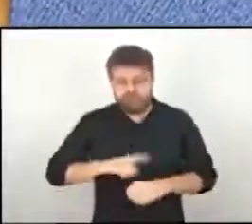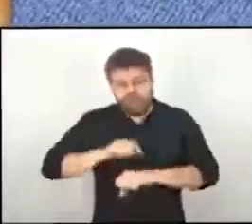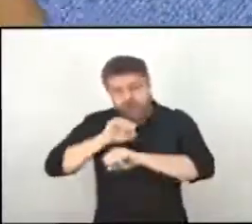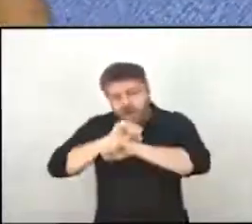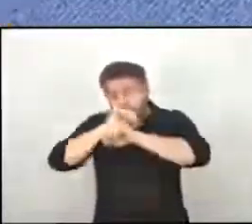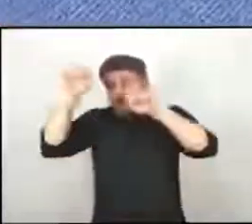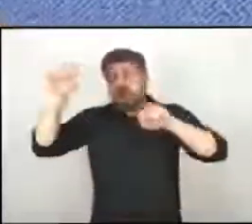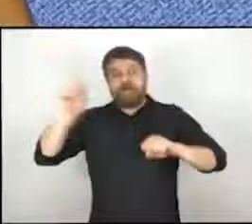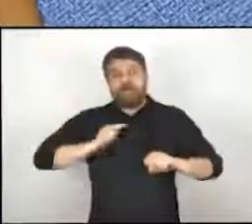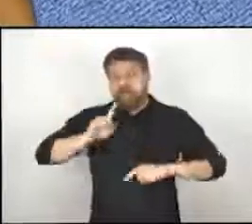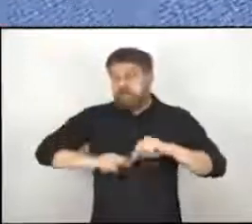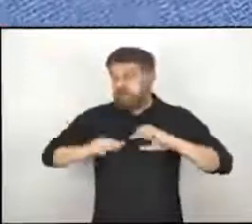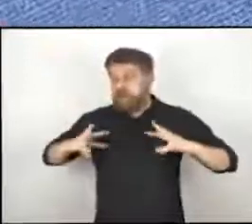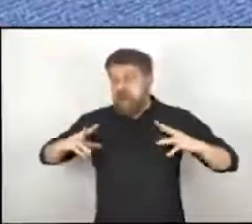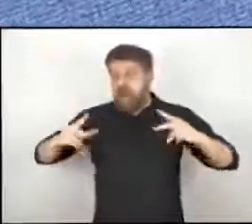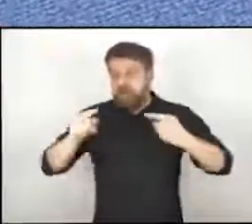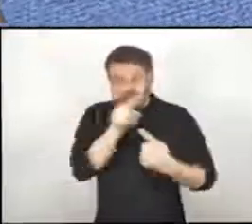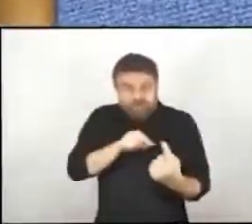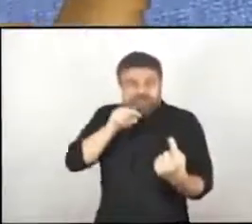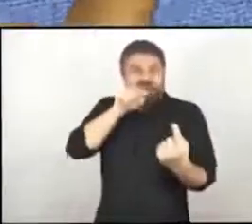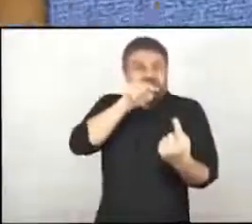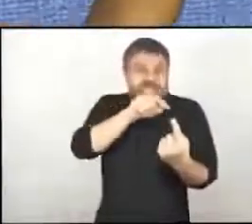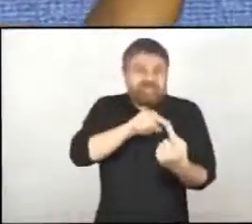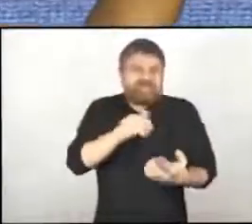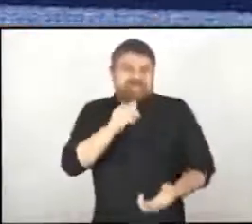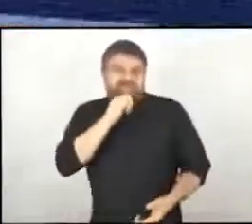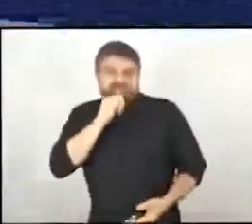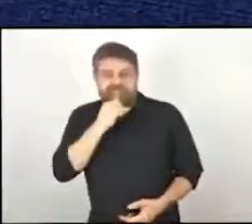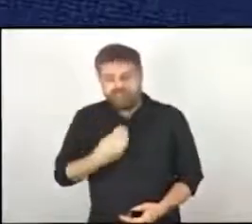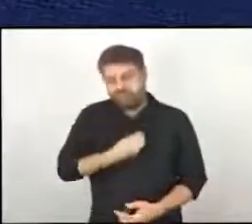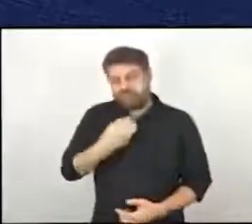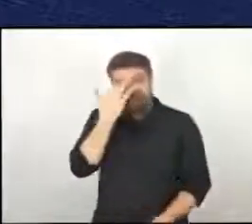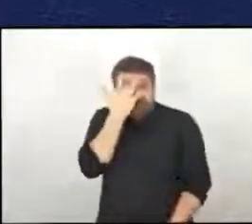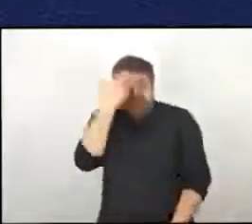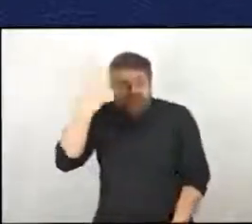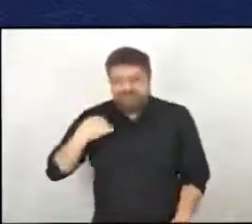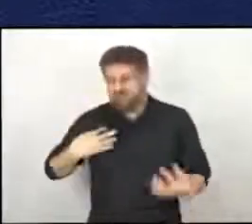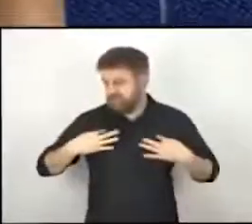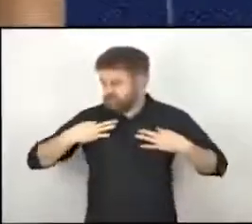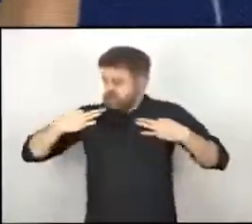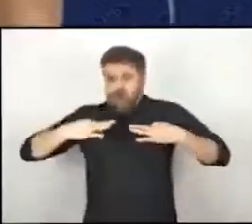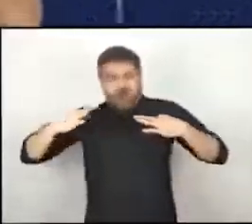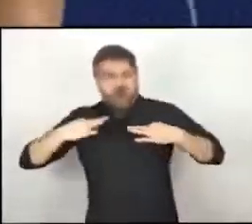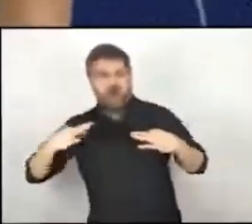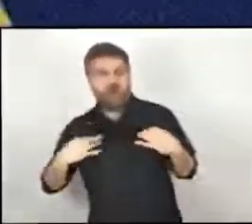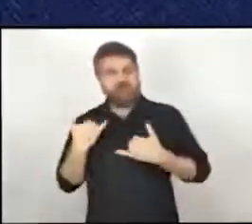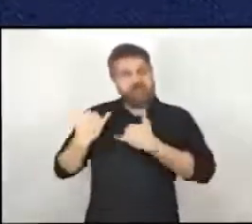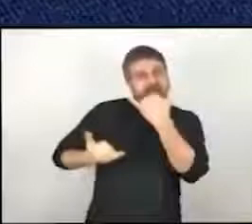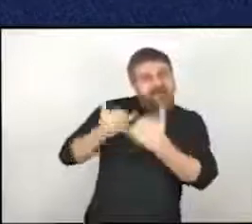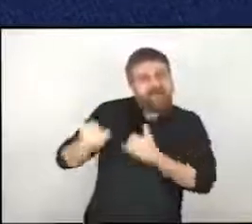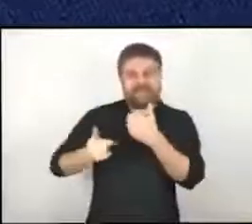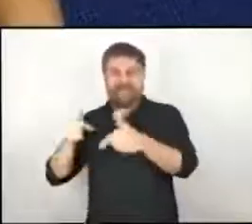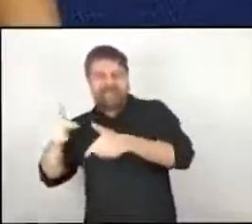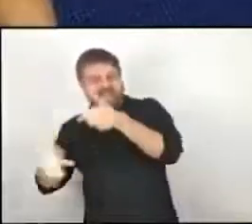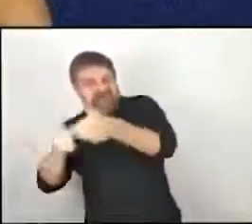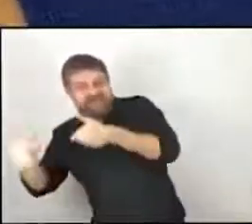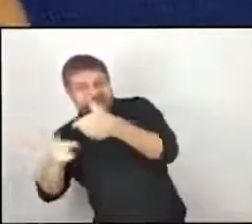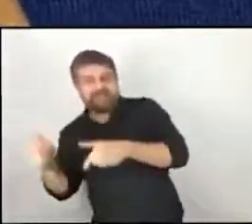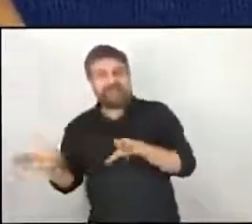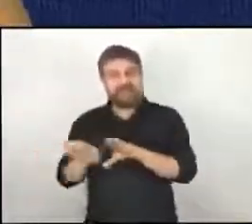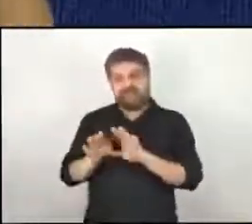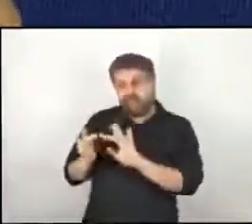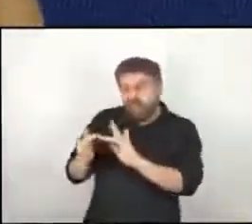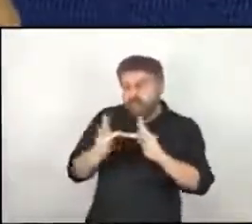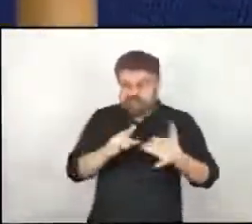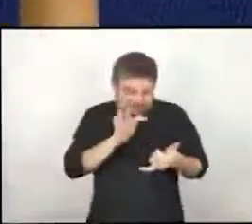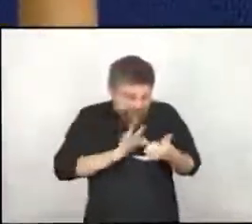Desde a hora que acordamos, temos objeto para todos os fins possíveis. Para facilitar a vida, para nos vestirmos, nos divertirmos, trabalharmos,